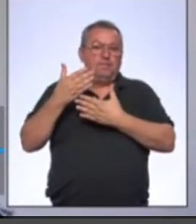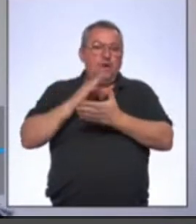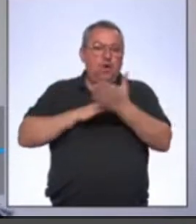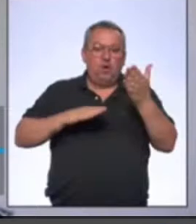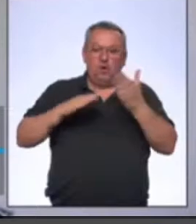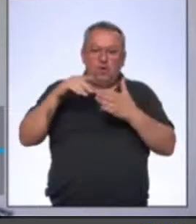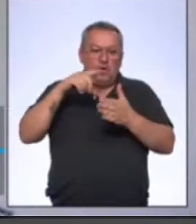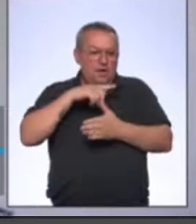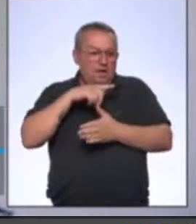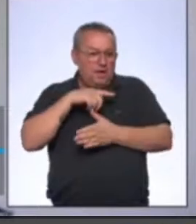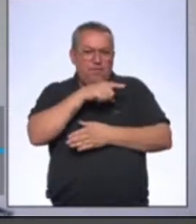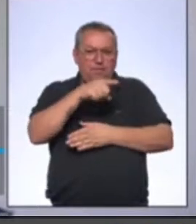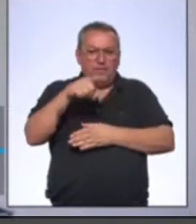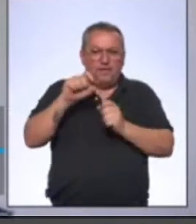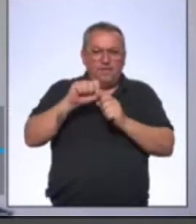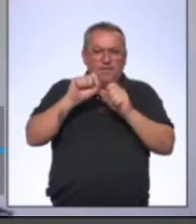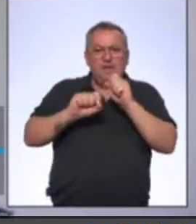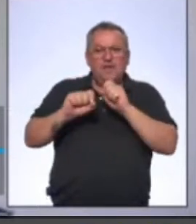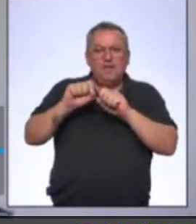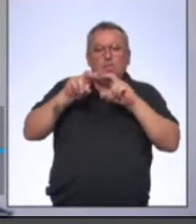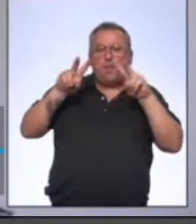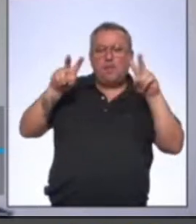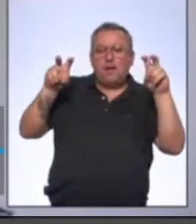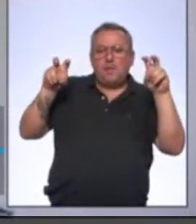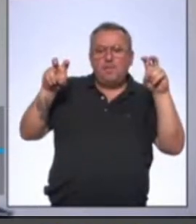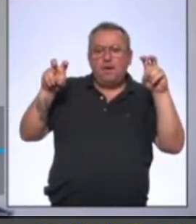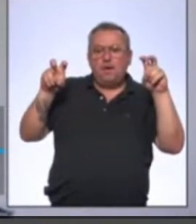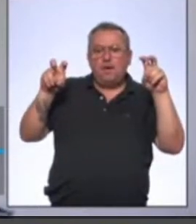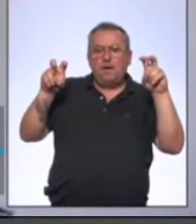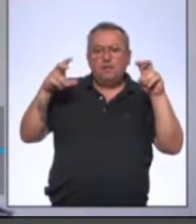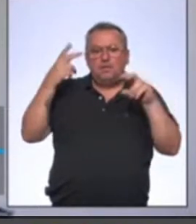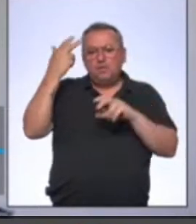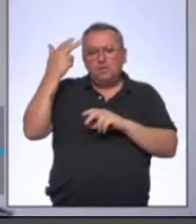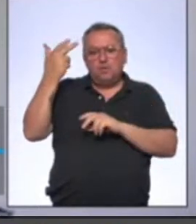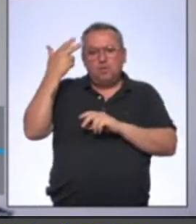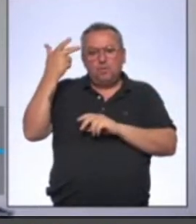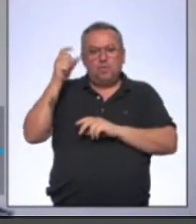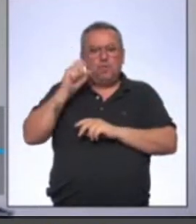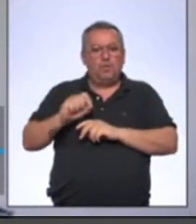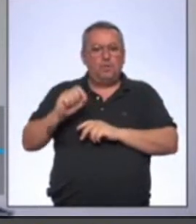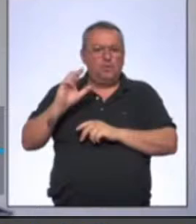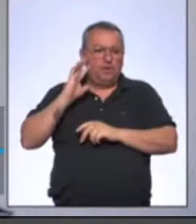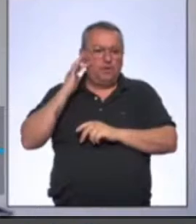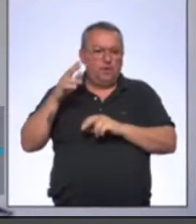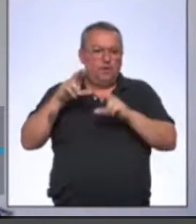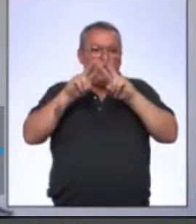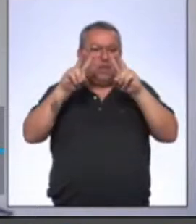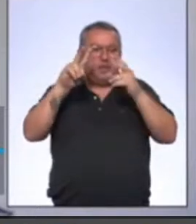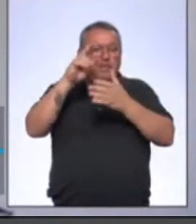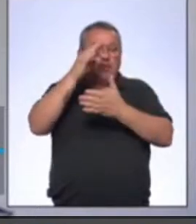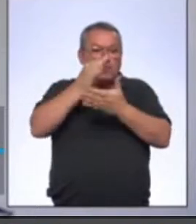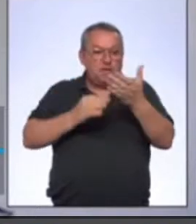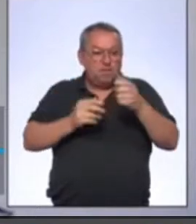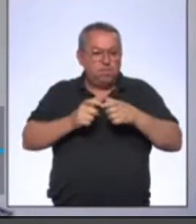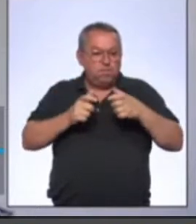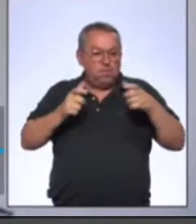que está lá, para você formar o tema. E geralmente, textos maiores